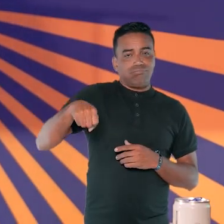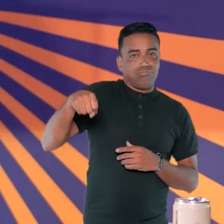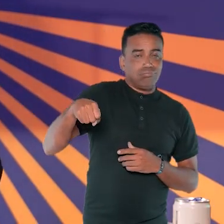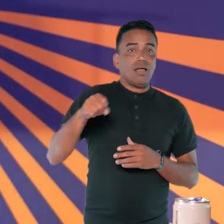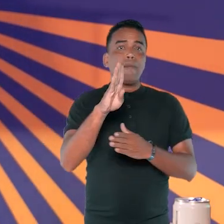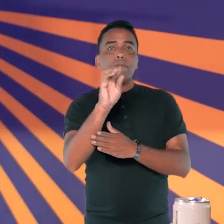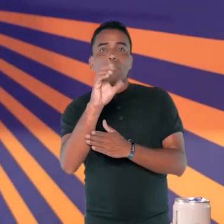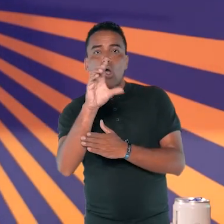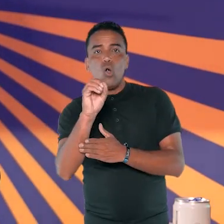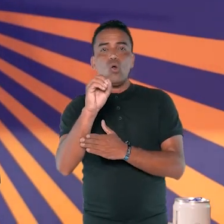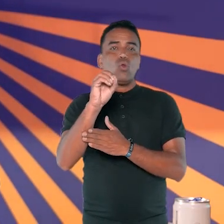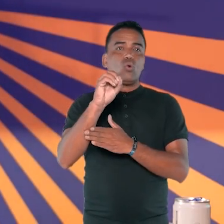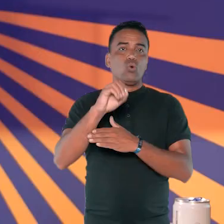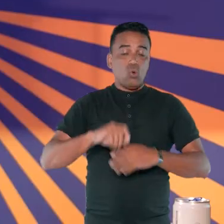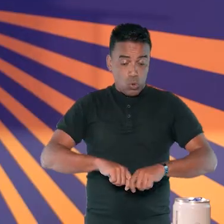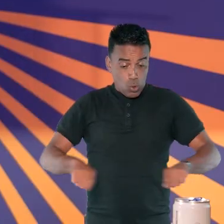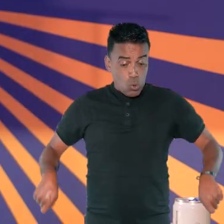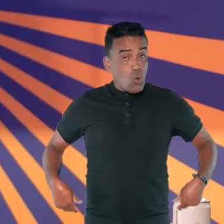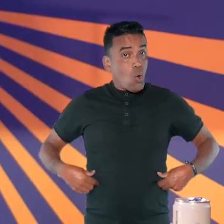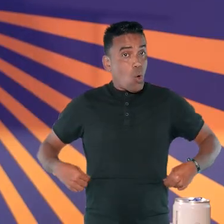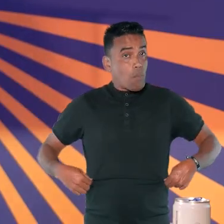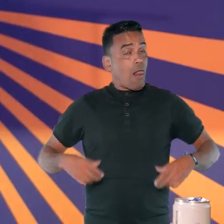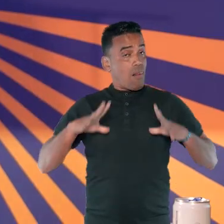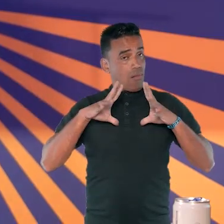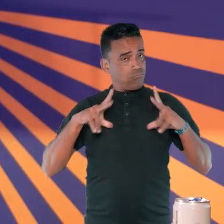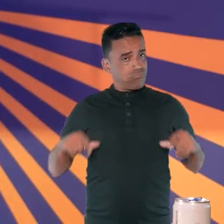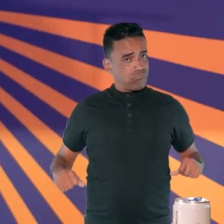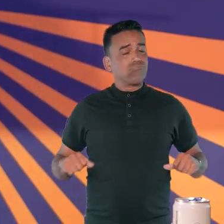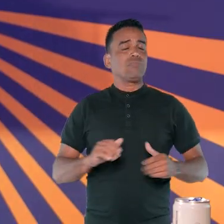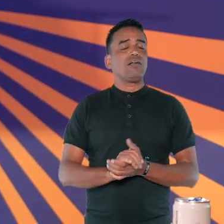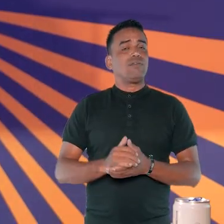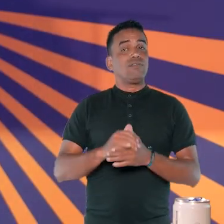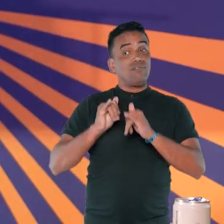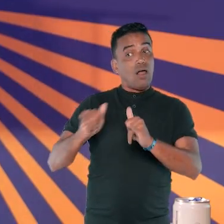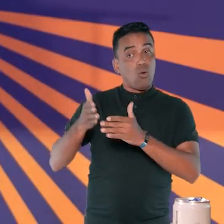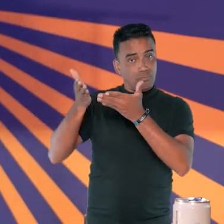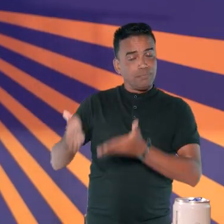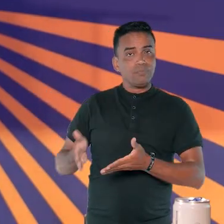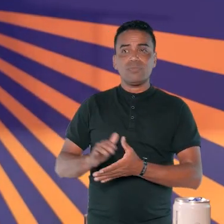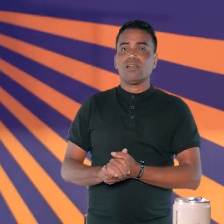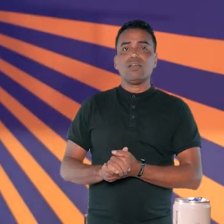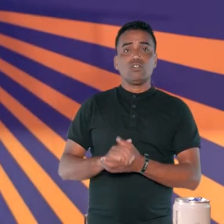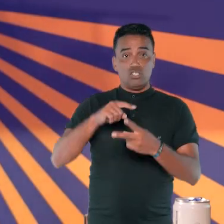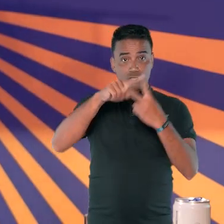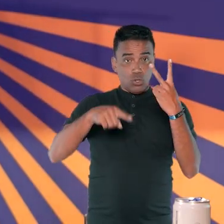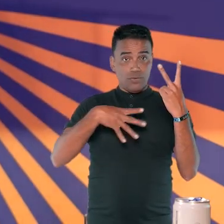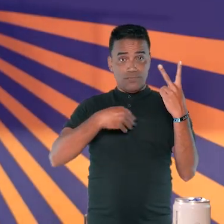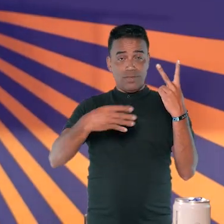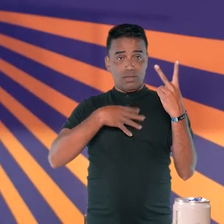bolo, vestidinho, a roupinha limpa, e disse para ele, eu tinha 2 filhos,